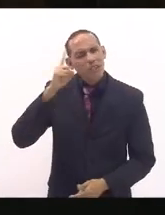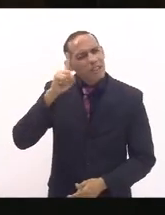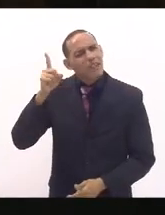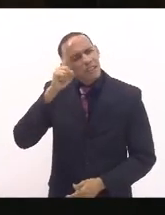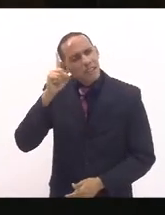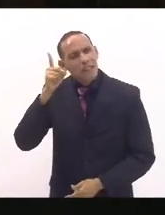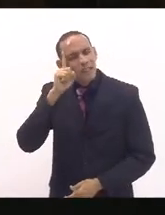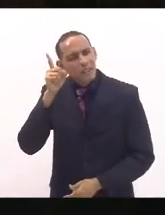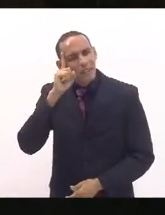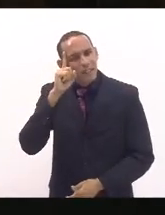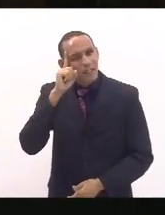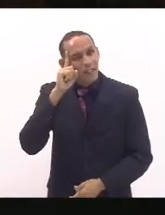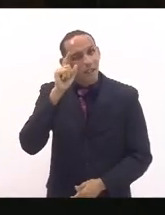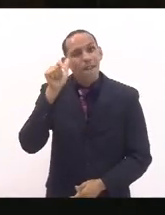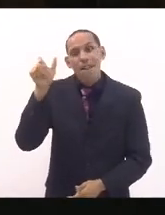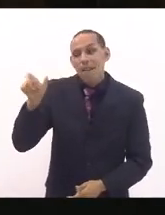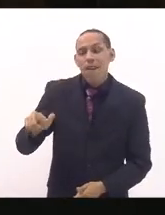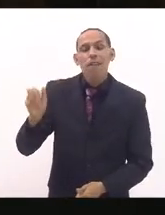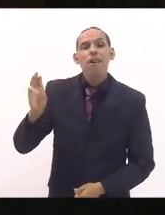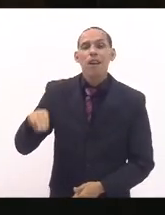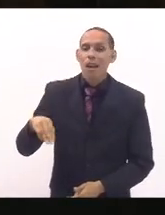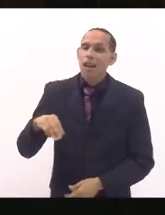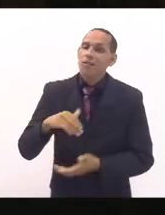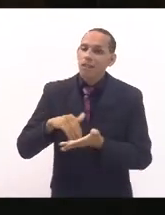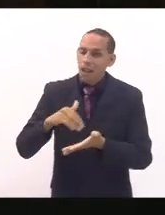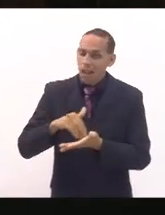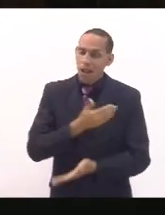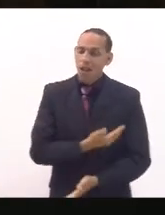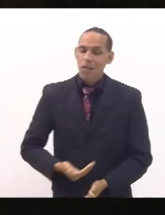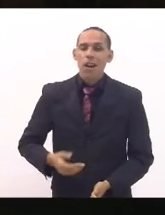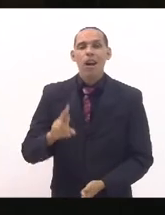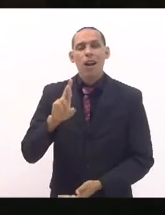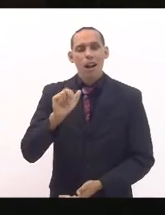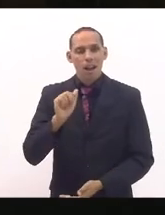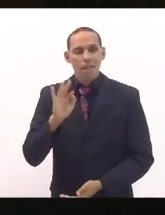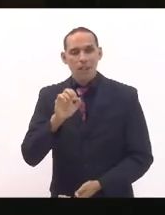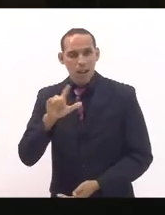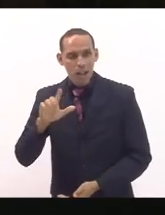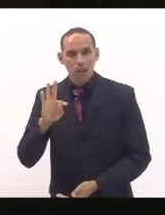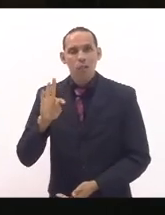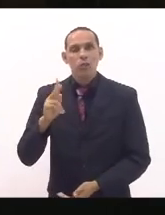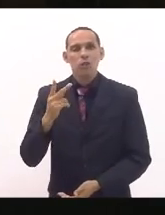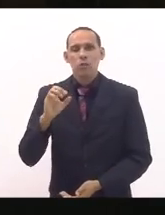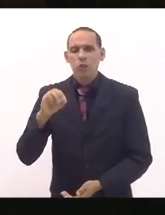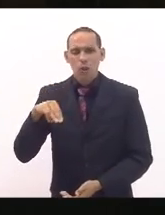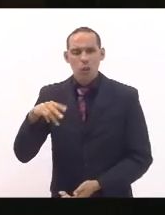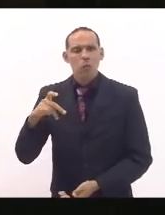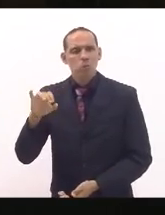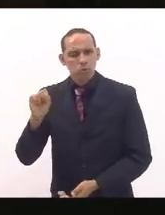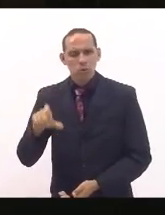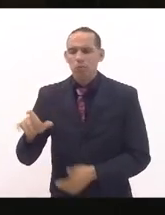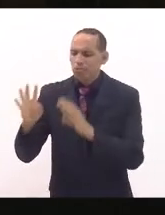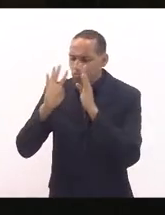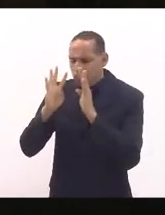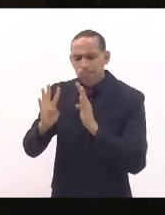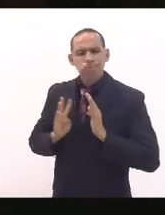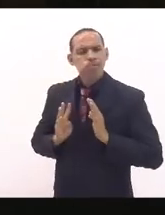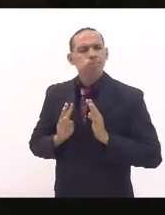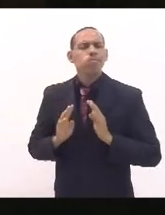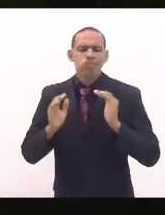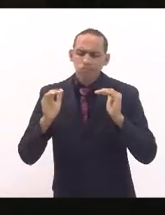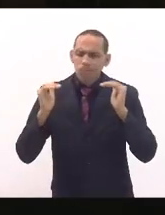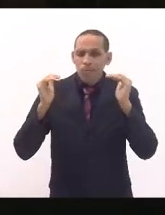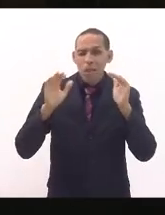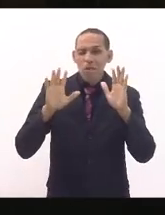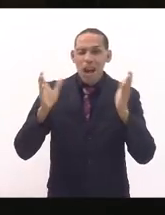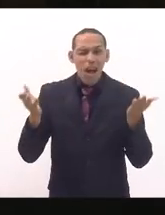com o secretário de governo, o Rafael Thompson, que é um secretário extremamente atencioso, mas que,